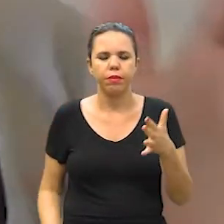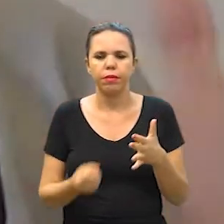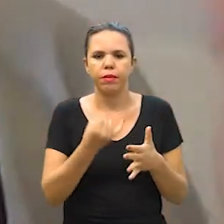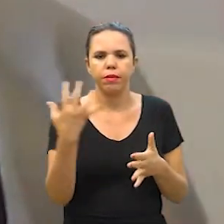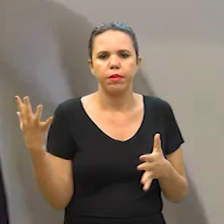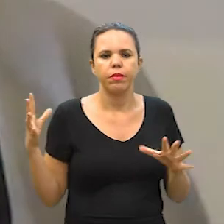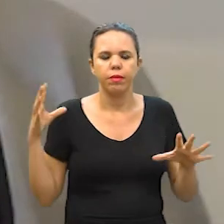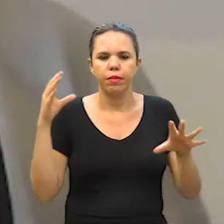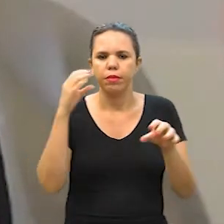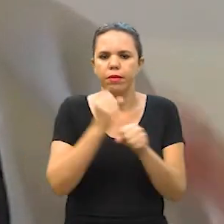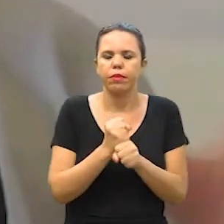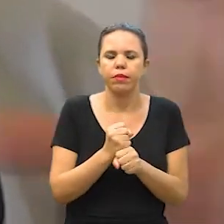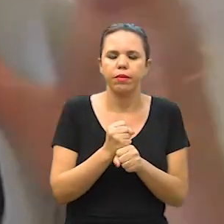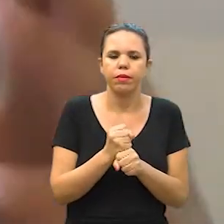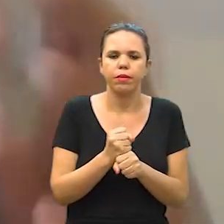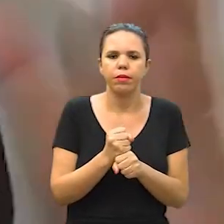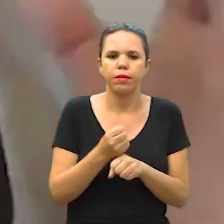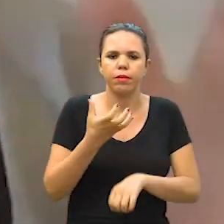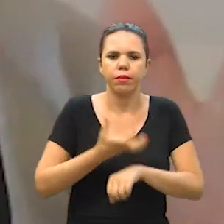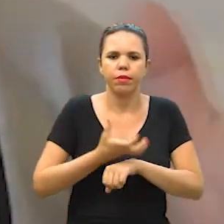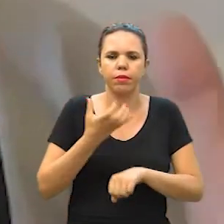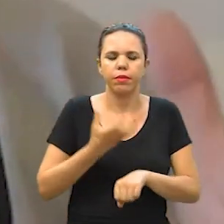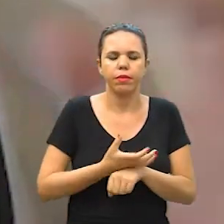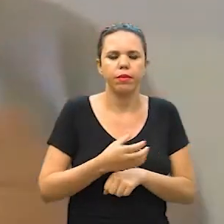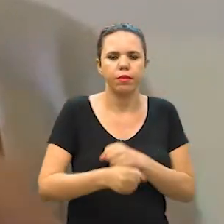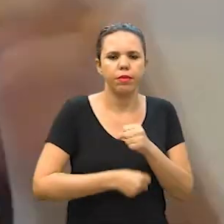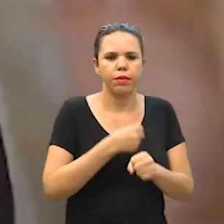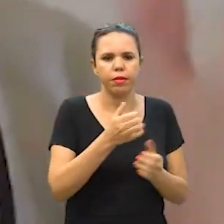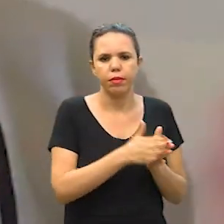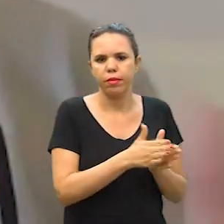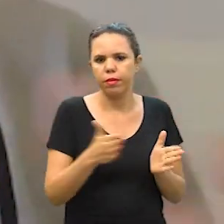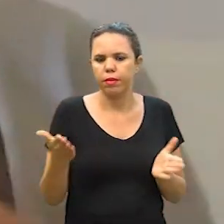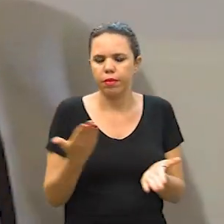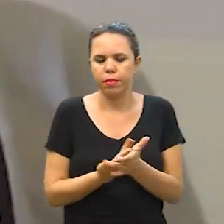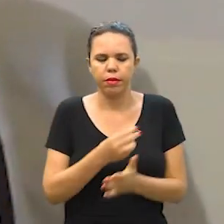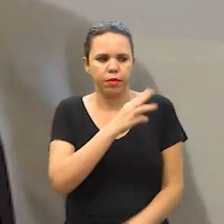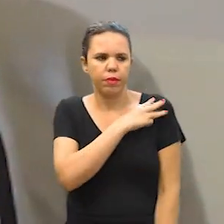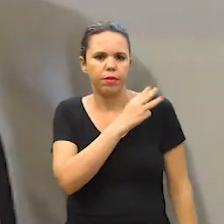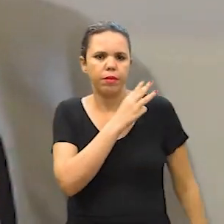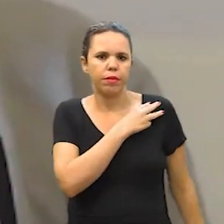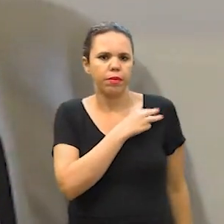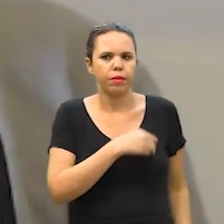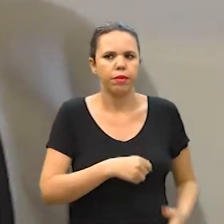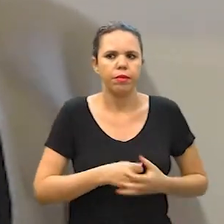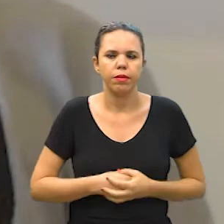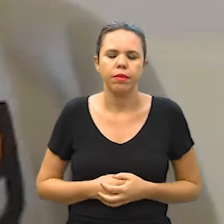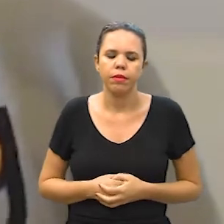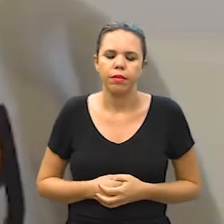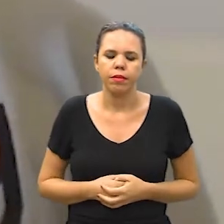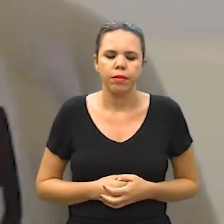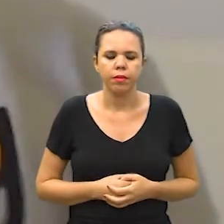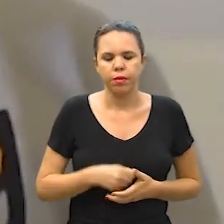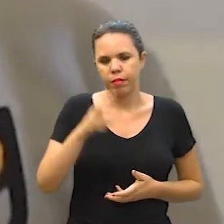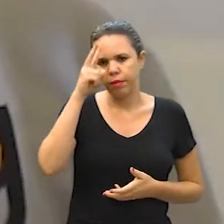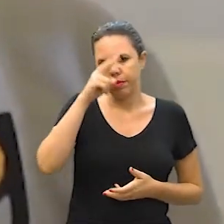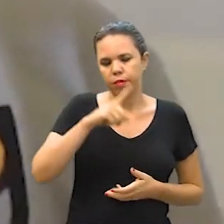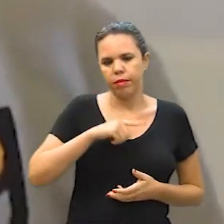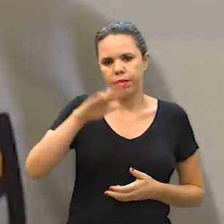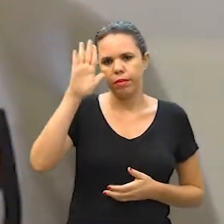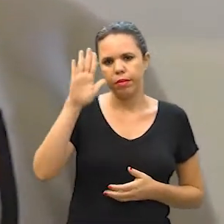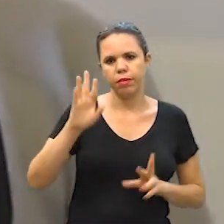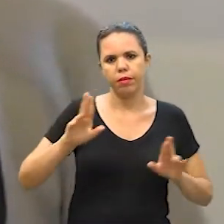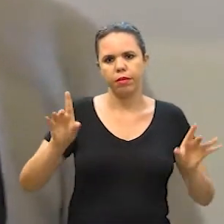de todas as notas durante todo o período do ensino médio do aluno. Lembrando que ainda tem mais